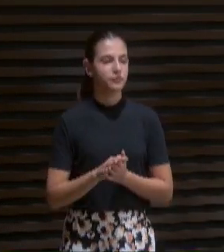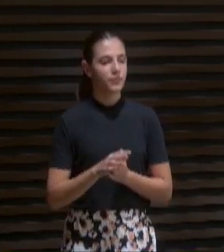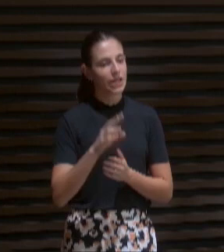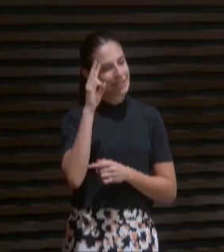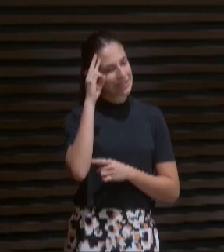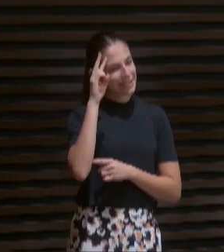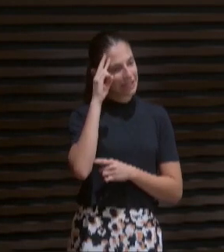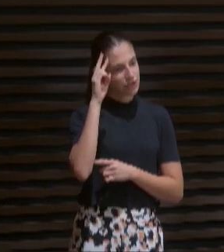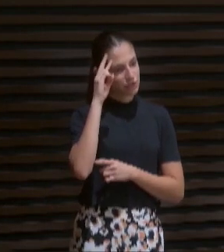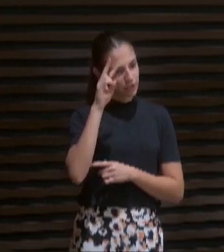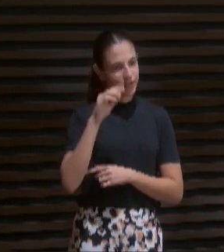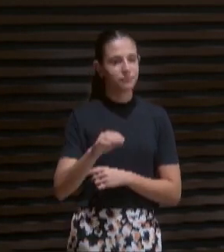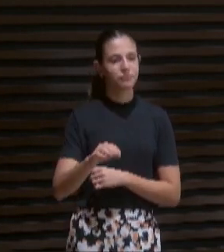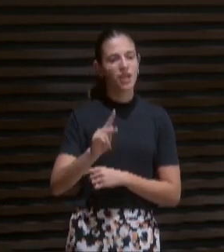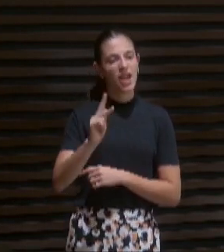história hermética.